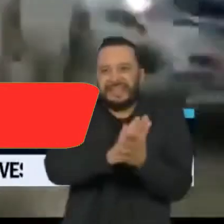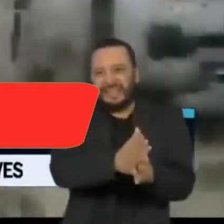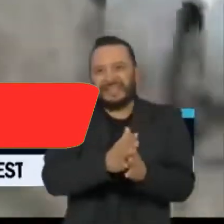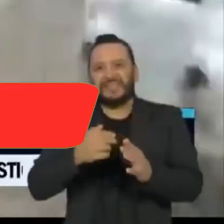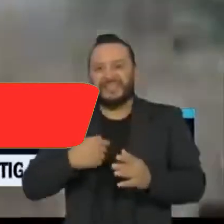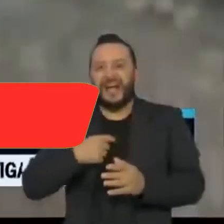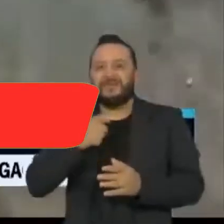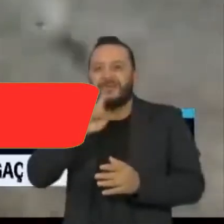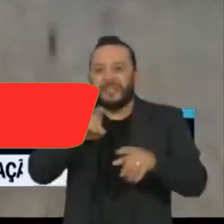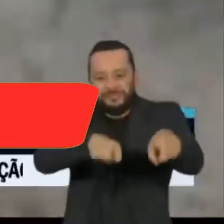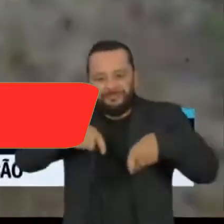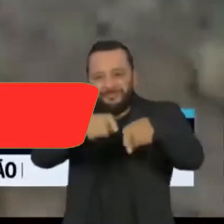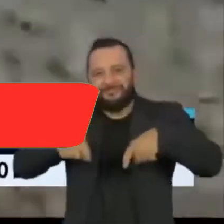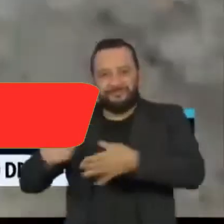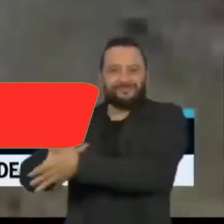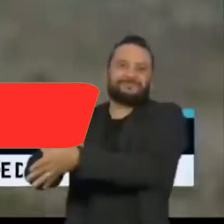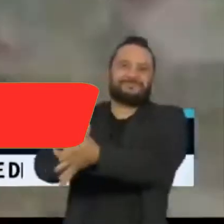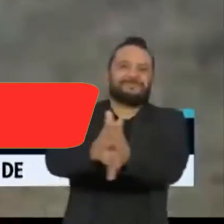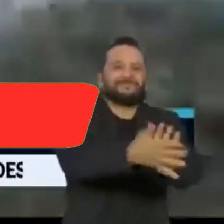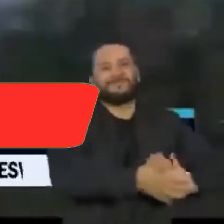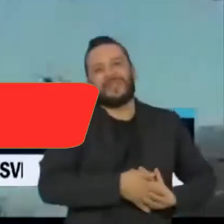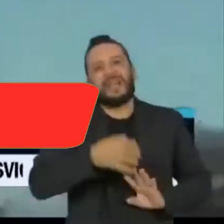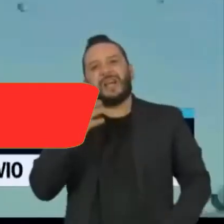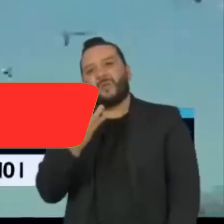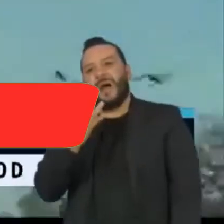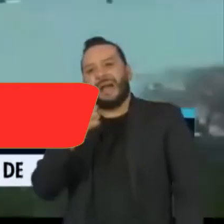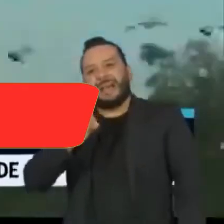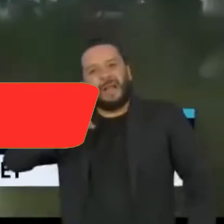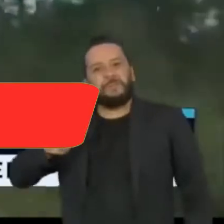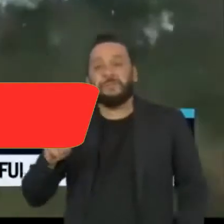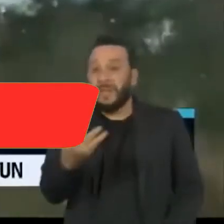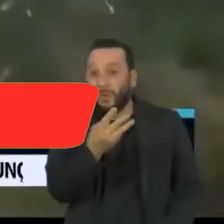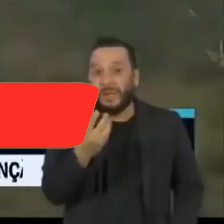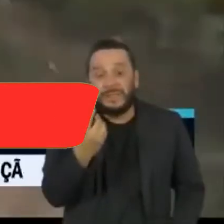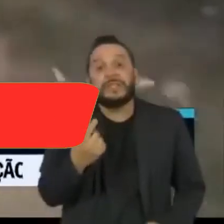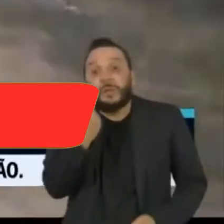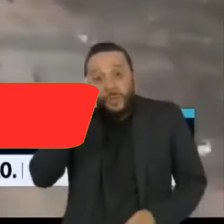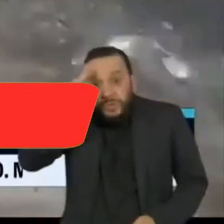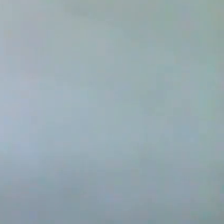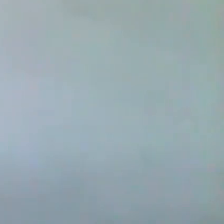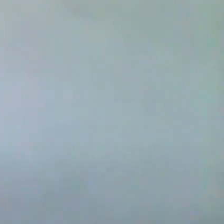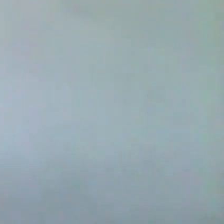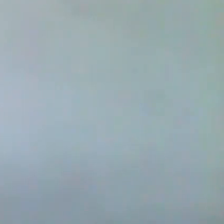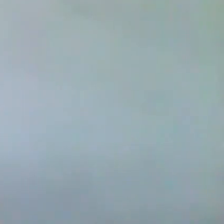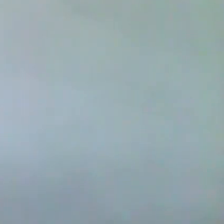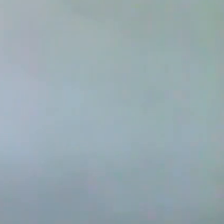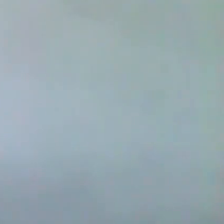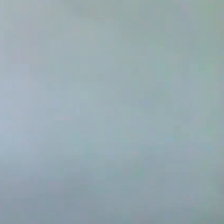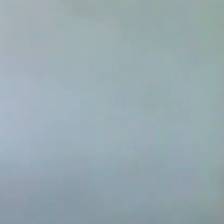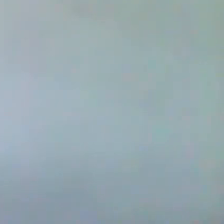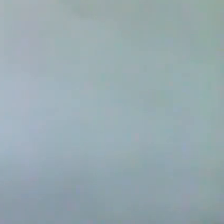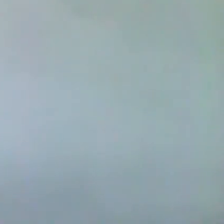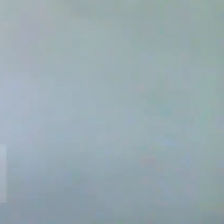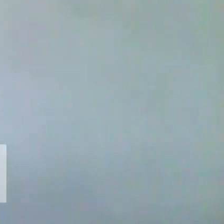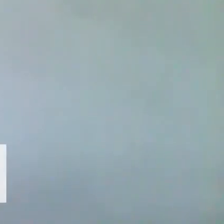com especialistas, a aproximação se deu pelas altas temperaturas da região nos últimos dias. O boletim fica por